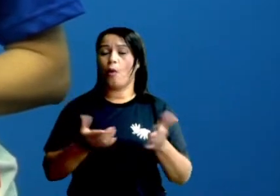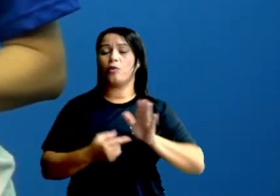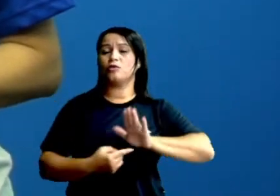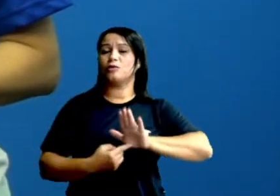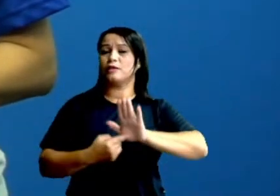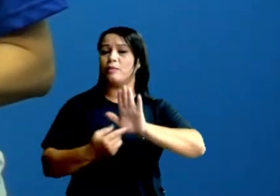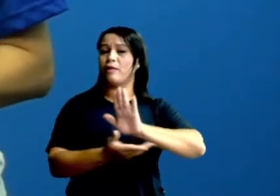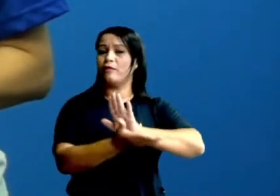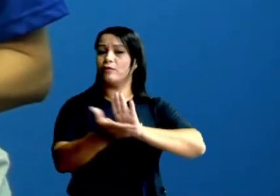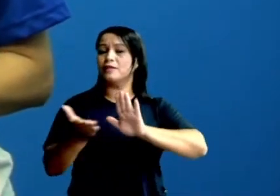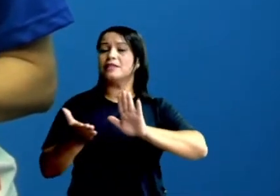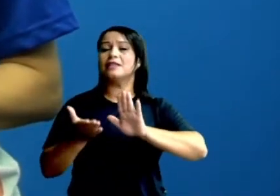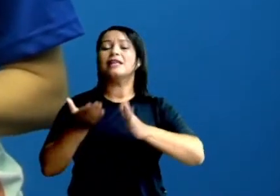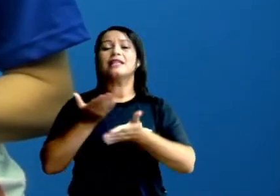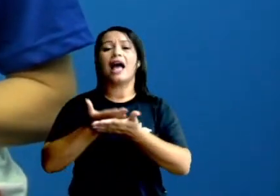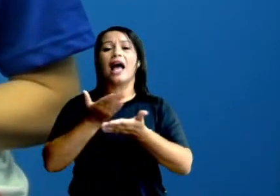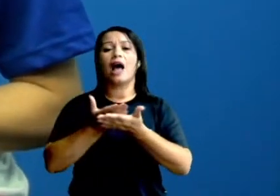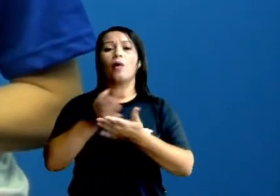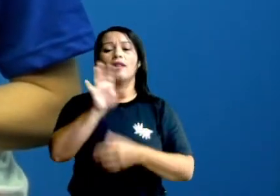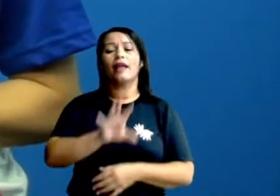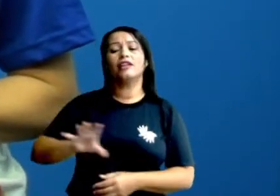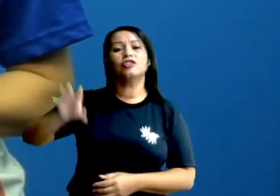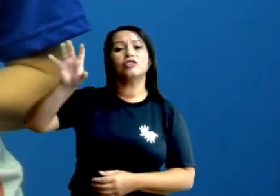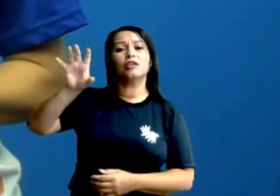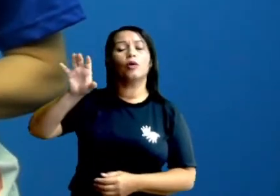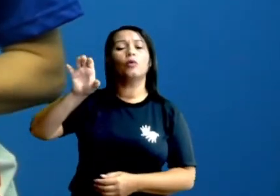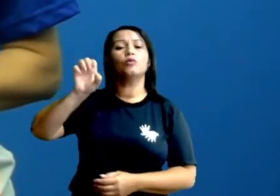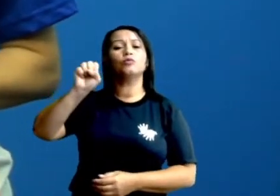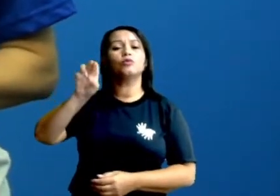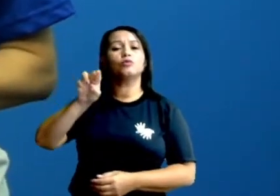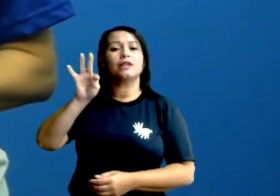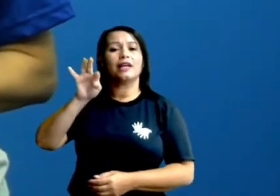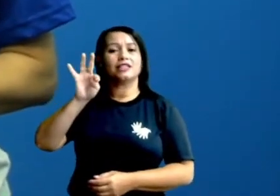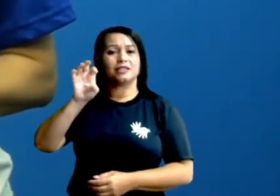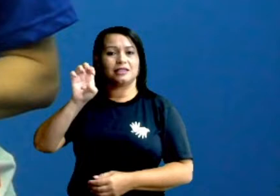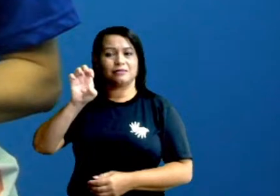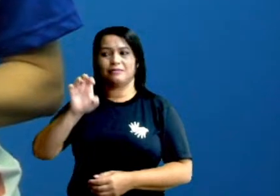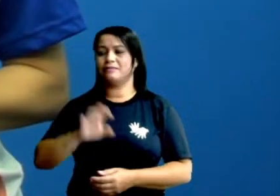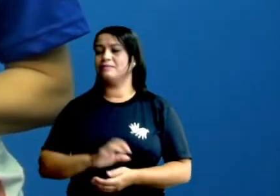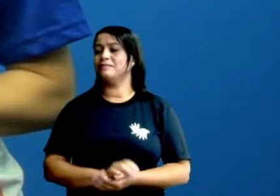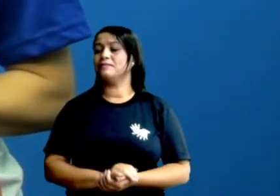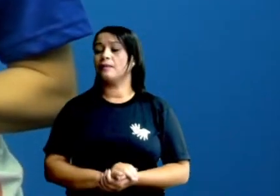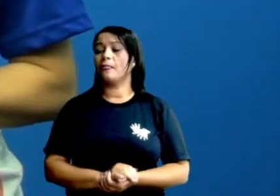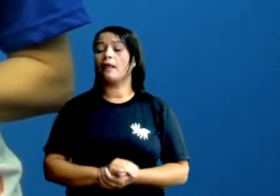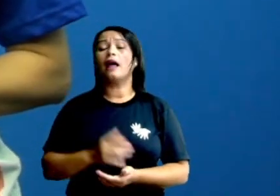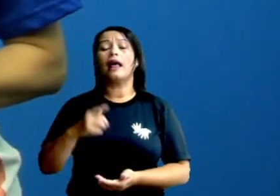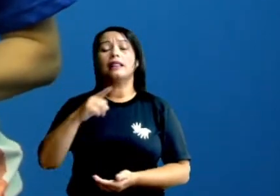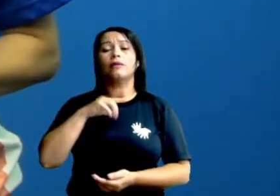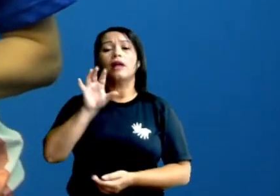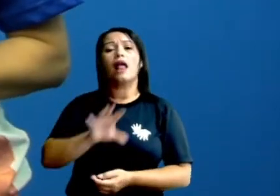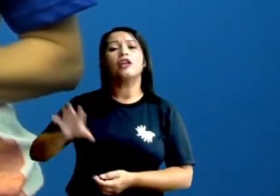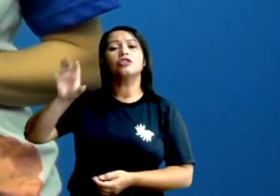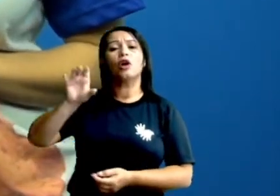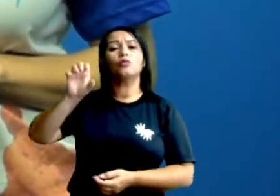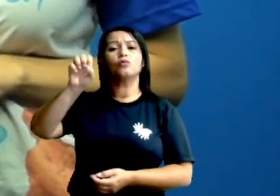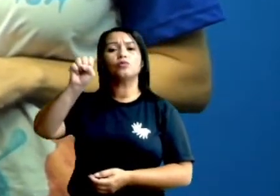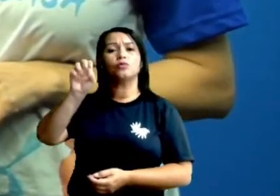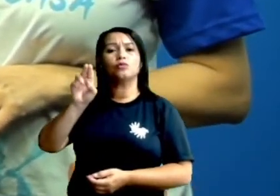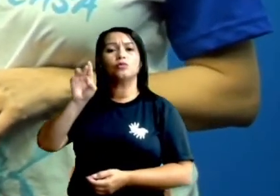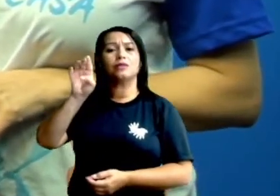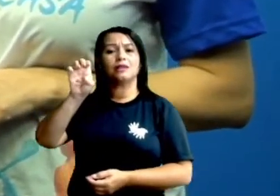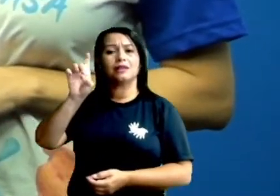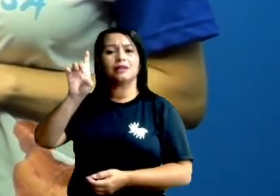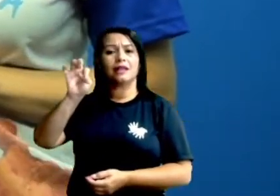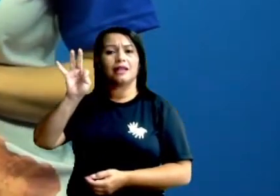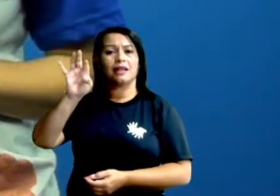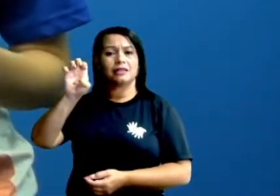para vocês a aula da região Sudeste, tá bom? Então, na região Sudeste, a gente tem